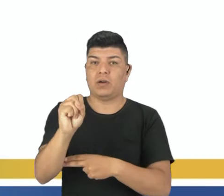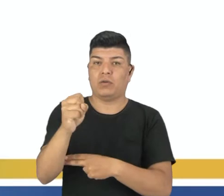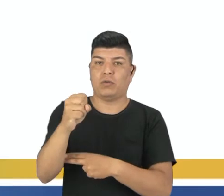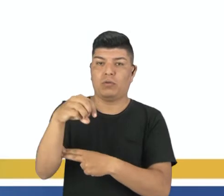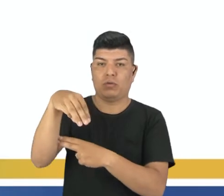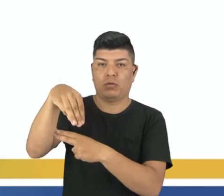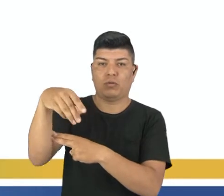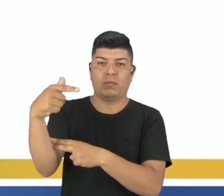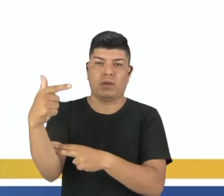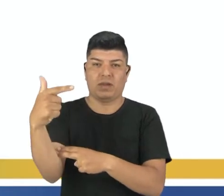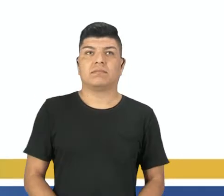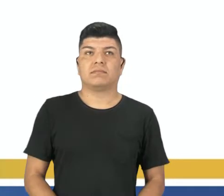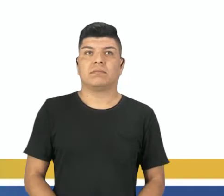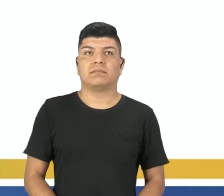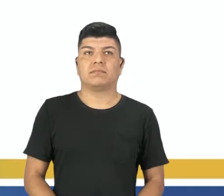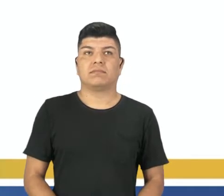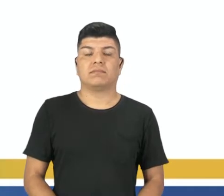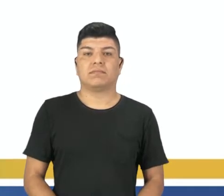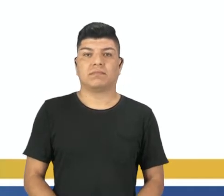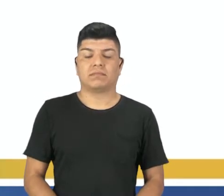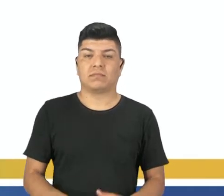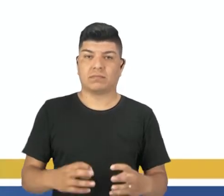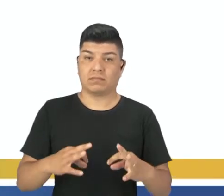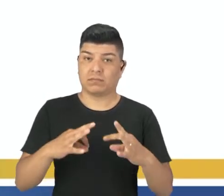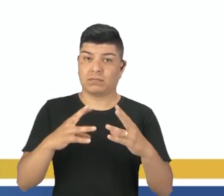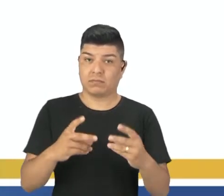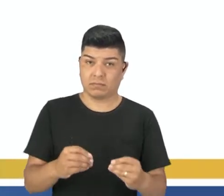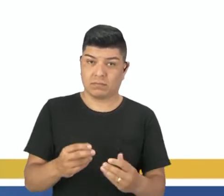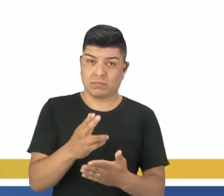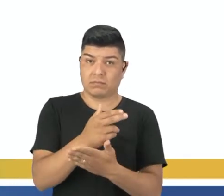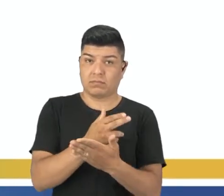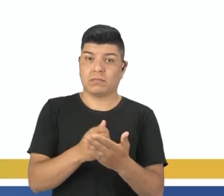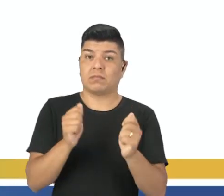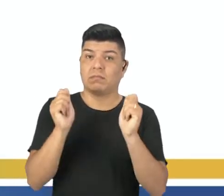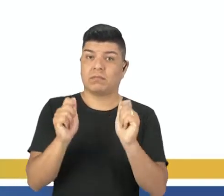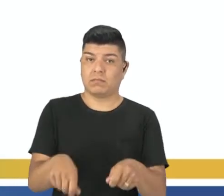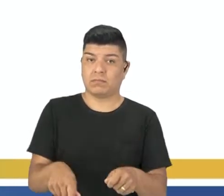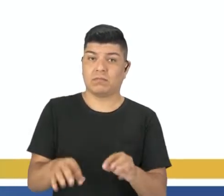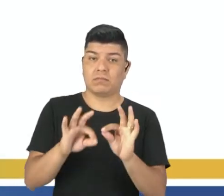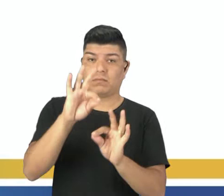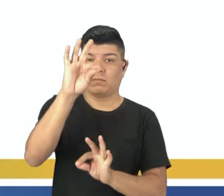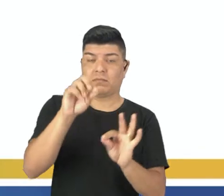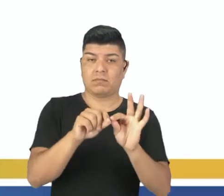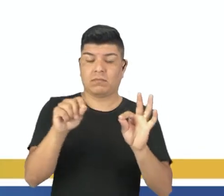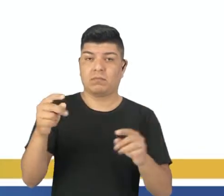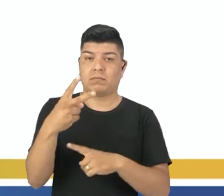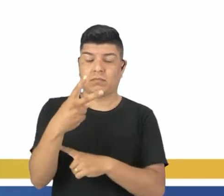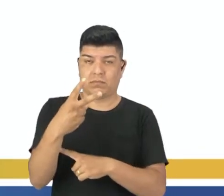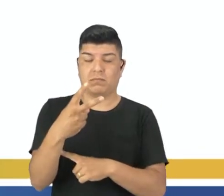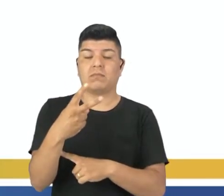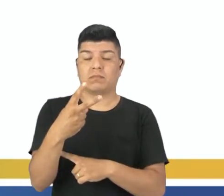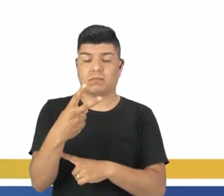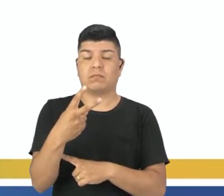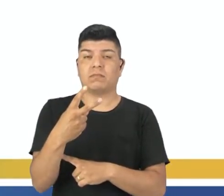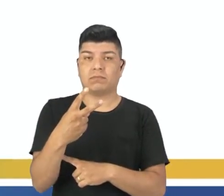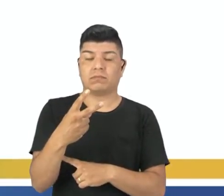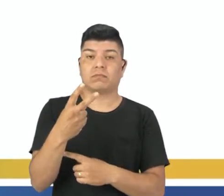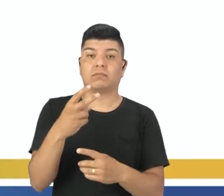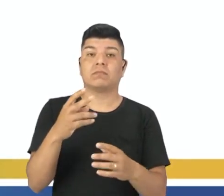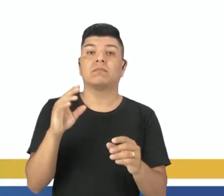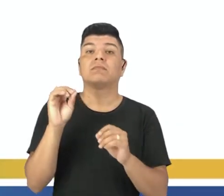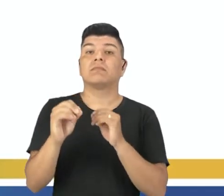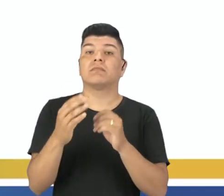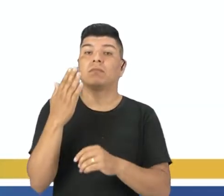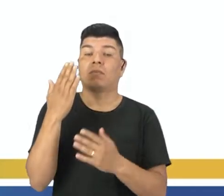quadrados bom então todo retângulo ele pode ser identificado por Duas Medidas a um dos lados nós vamos associar